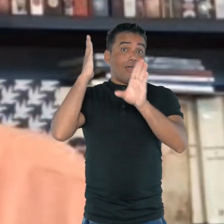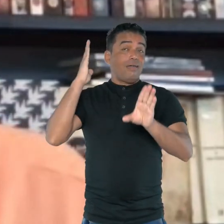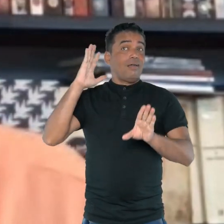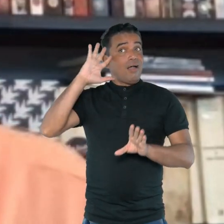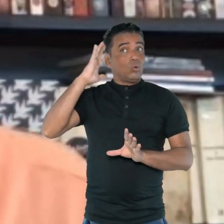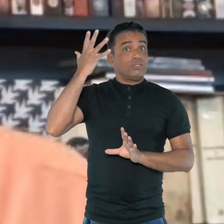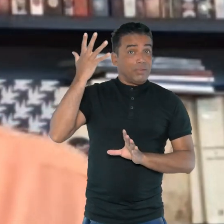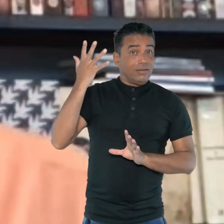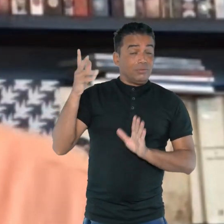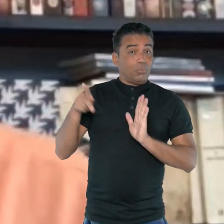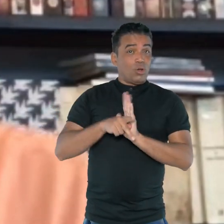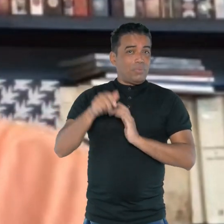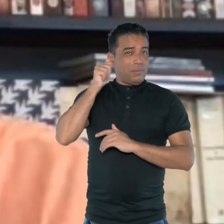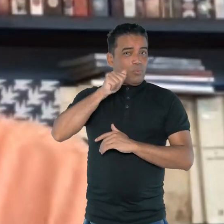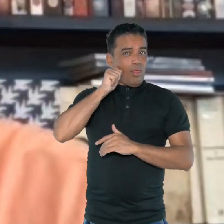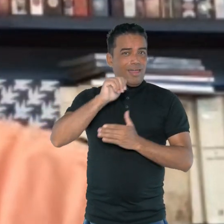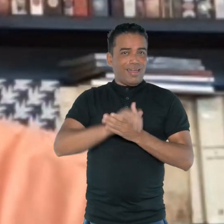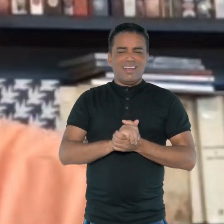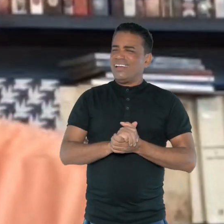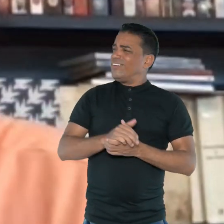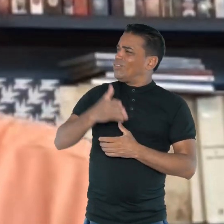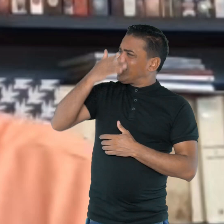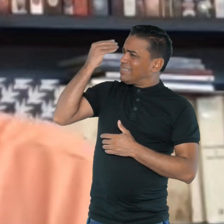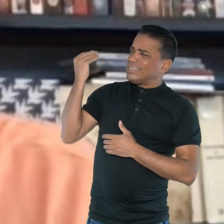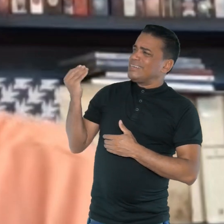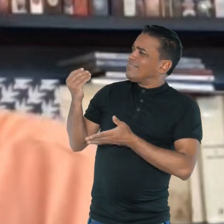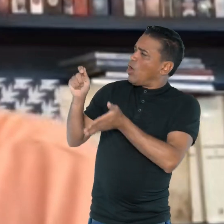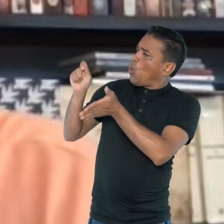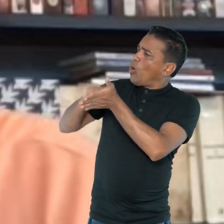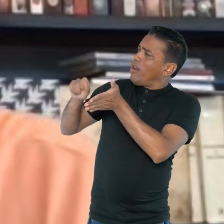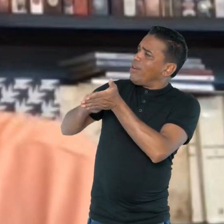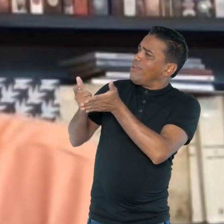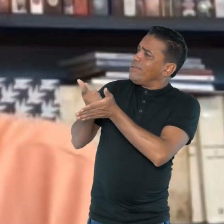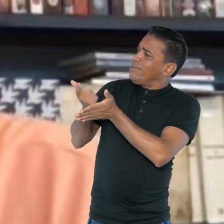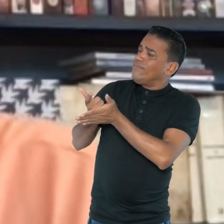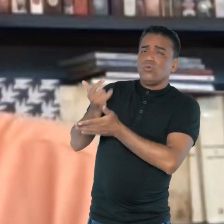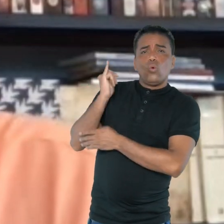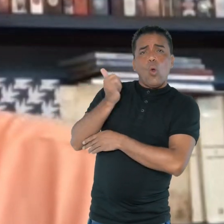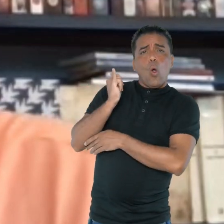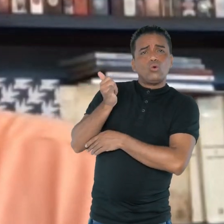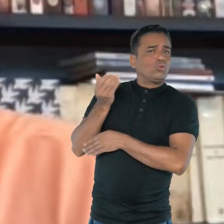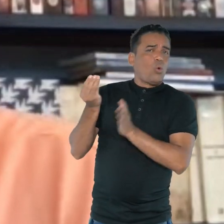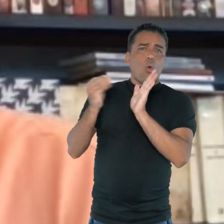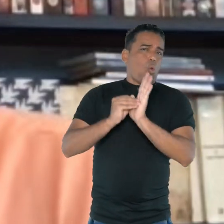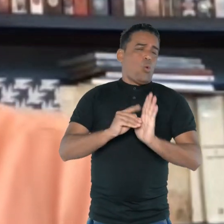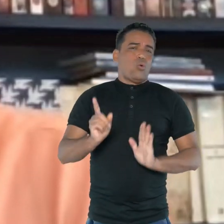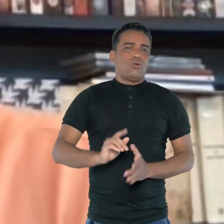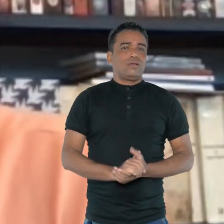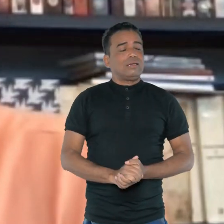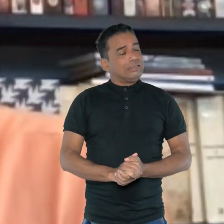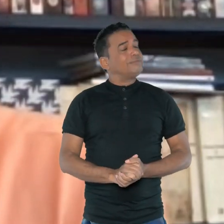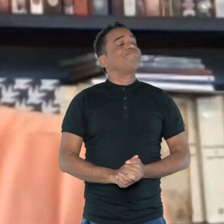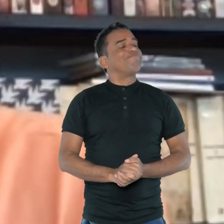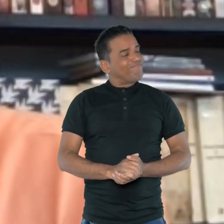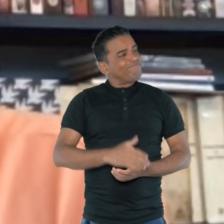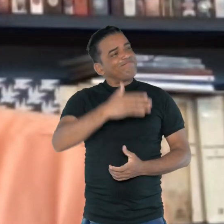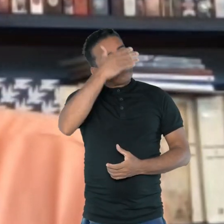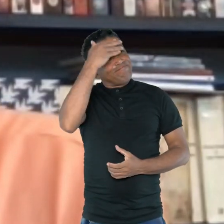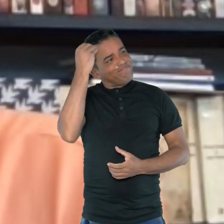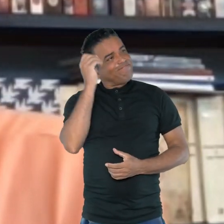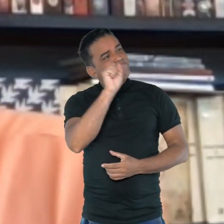devo à minha companheira, ela falou assim, você esqueceu de colocar nesse livro tal ponto. Eu falei, esqueci